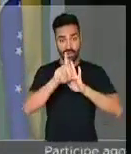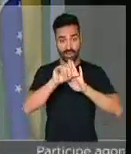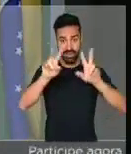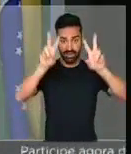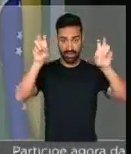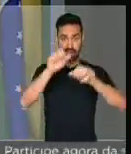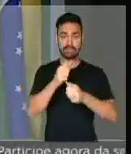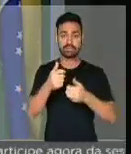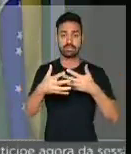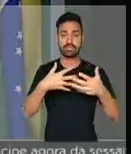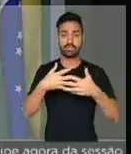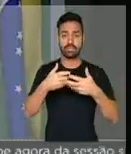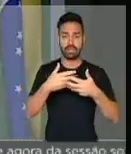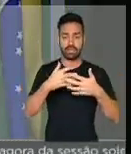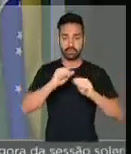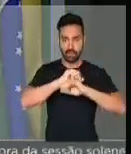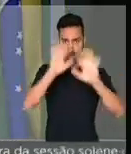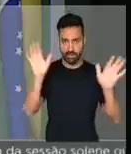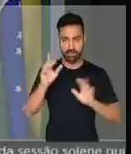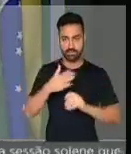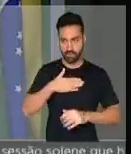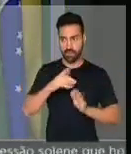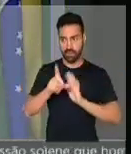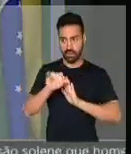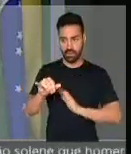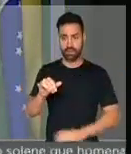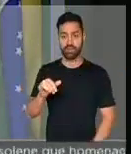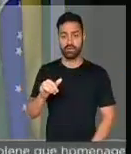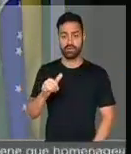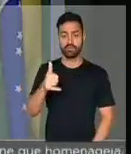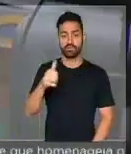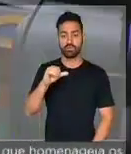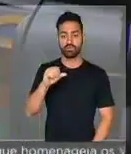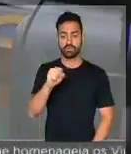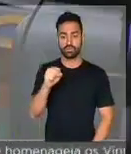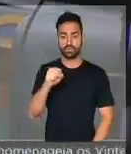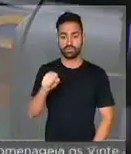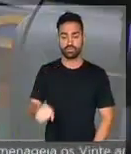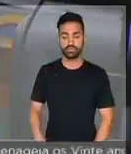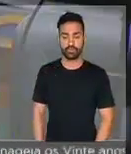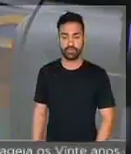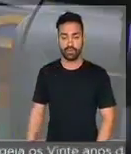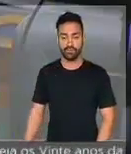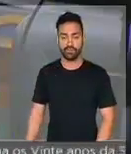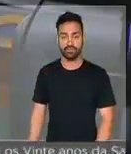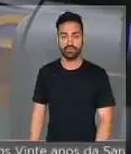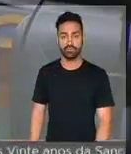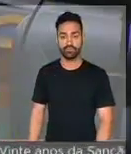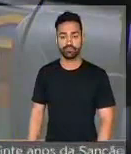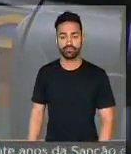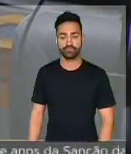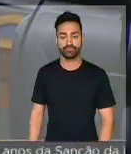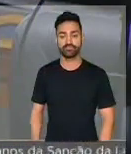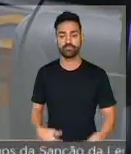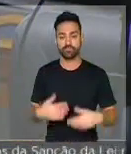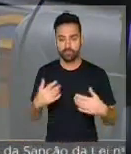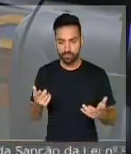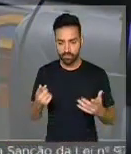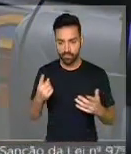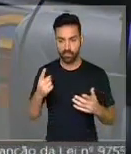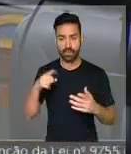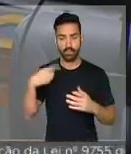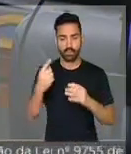de transparência, a minha lei 9.755 de 1988, veio das